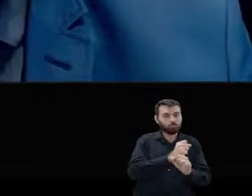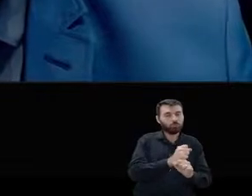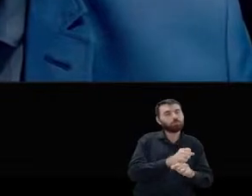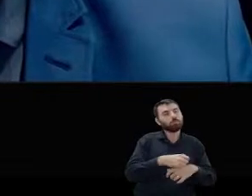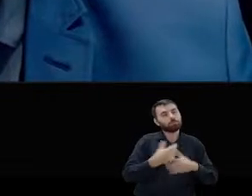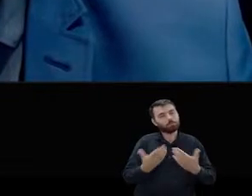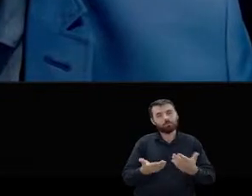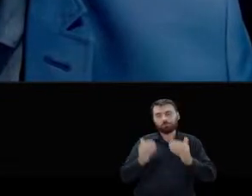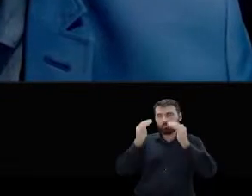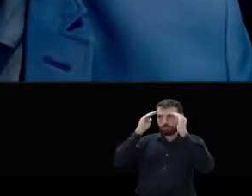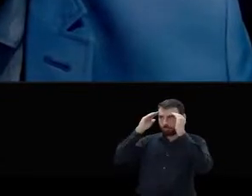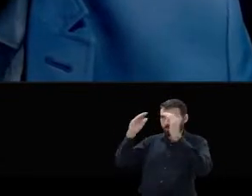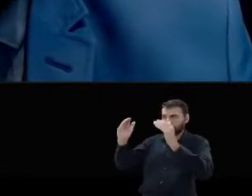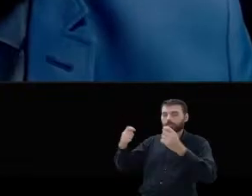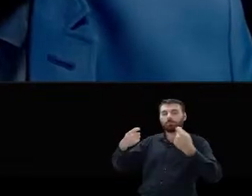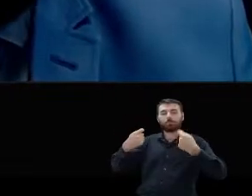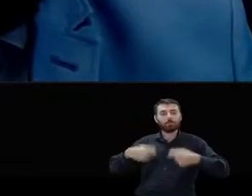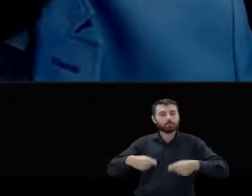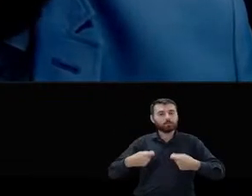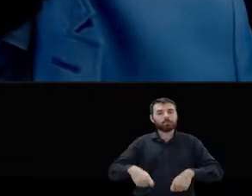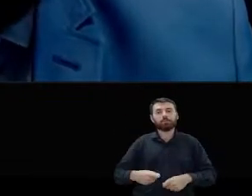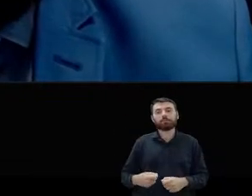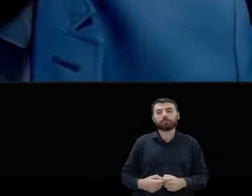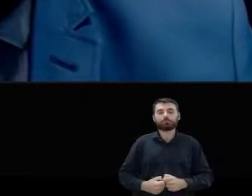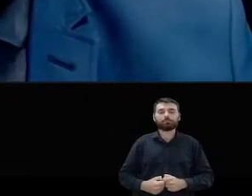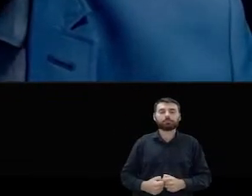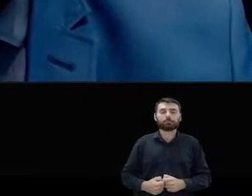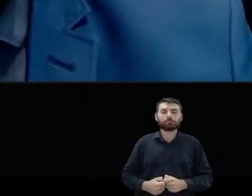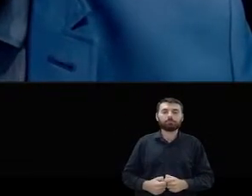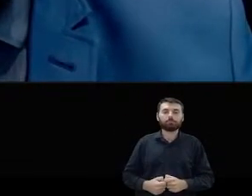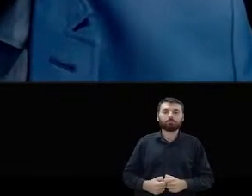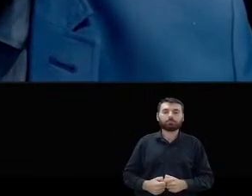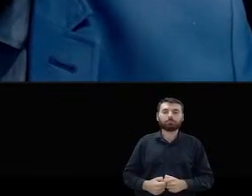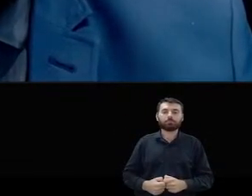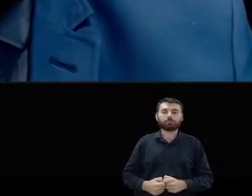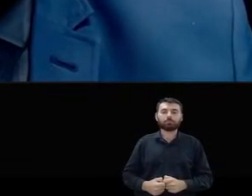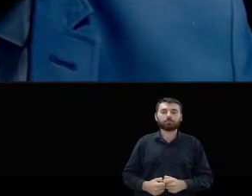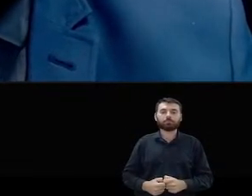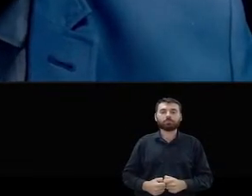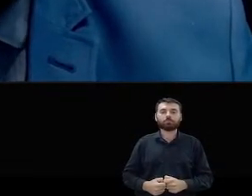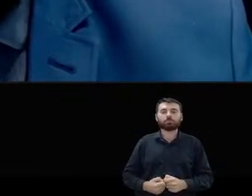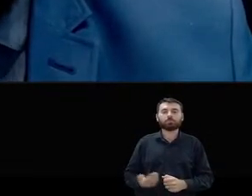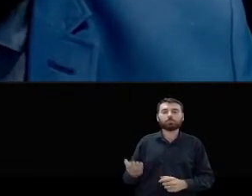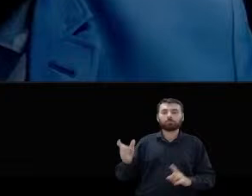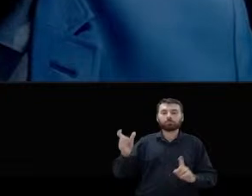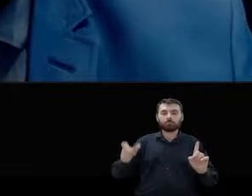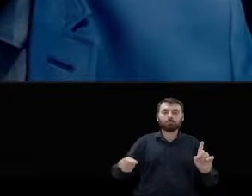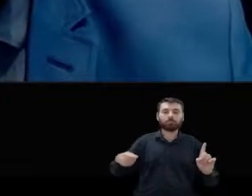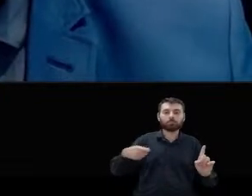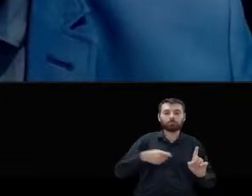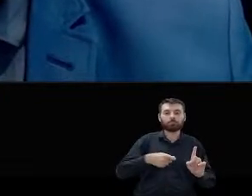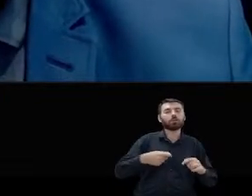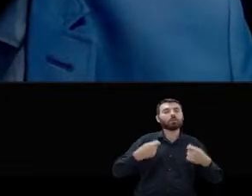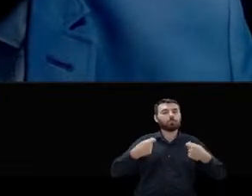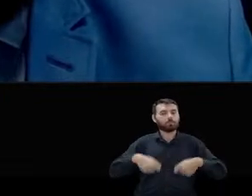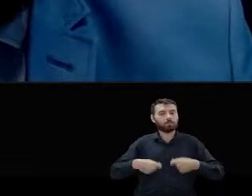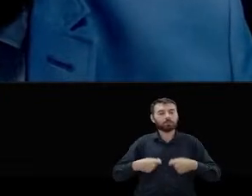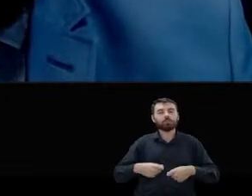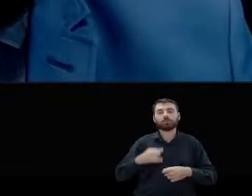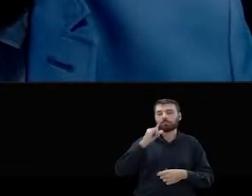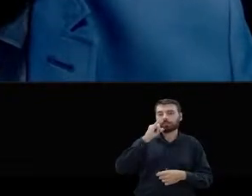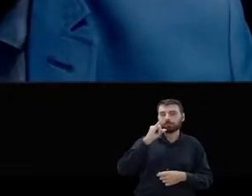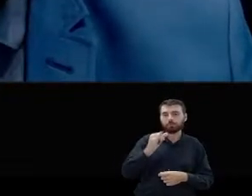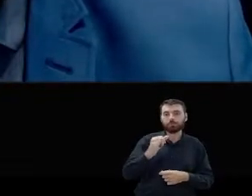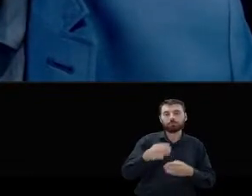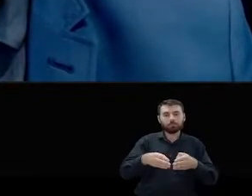aqui, porque esse comando foi observado aqui. Então, é justamente o que o reclamante exequente pede, é a observância do título